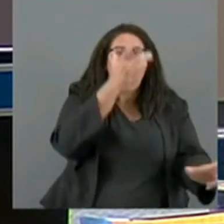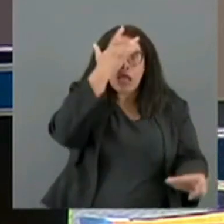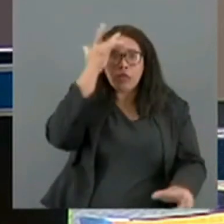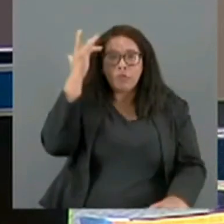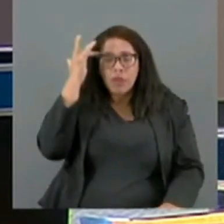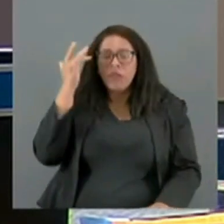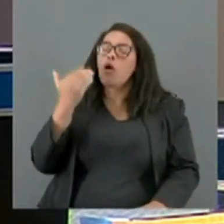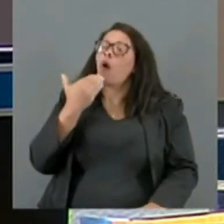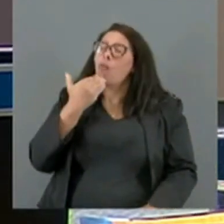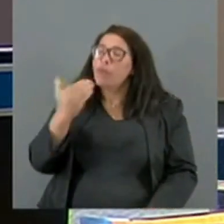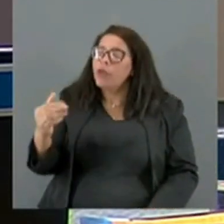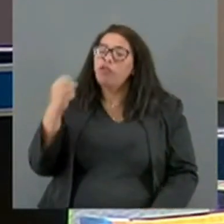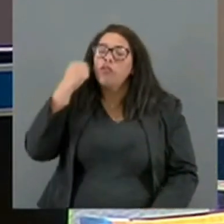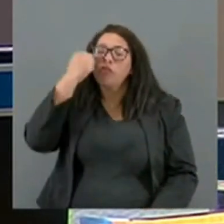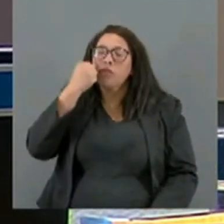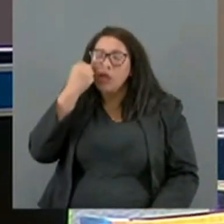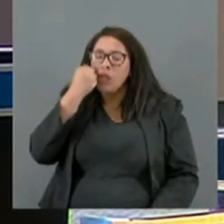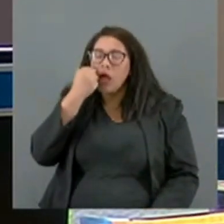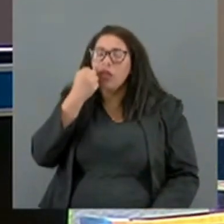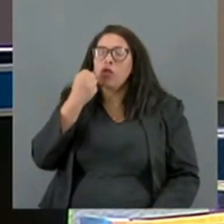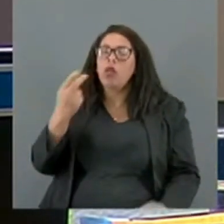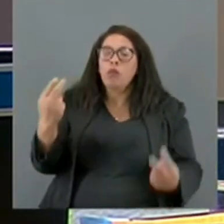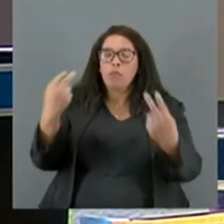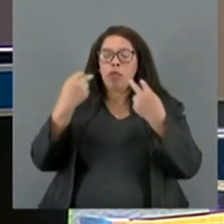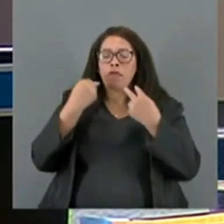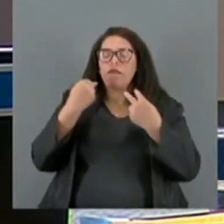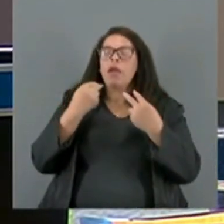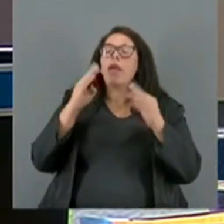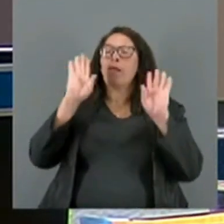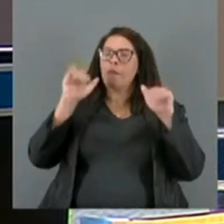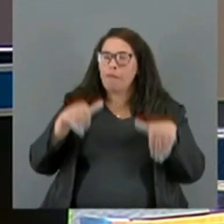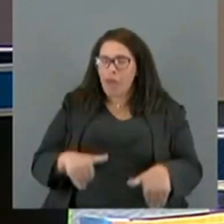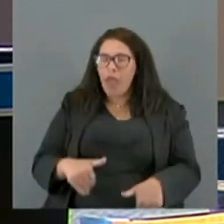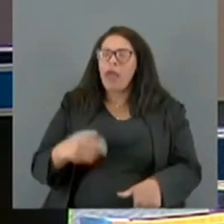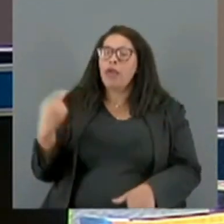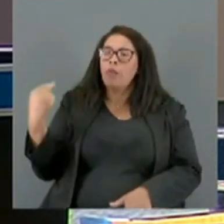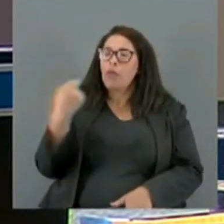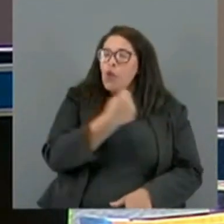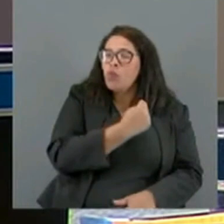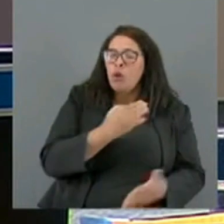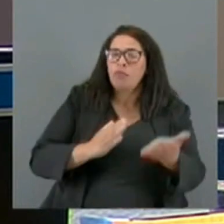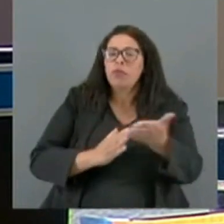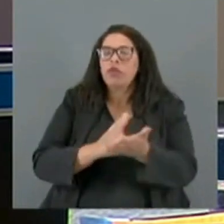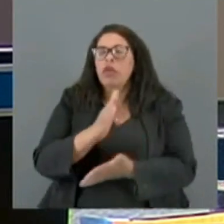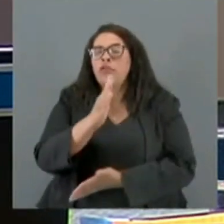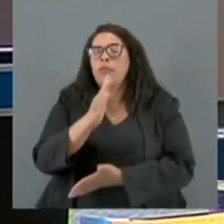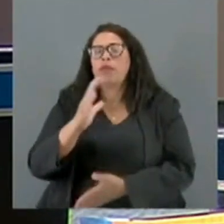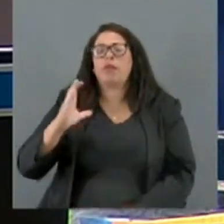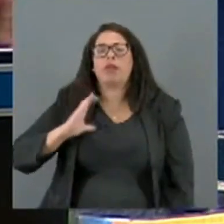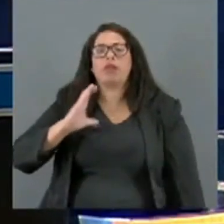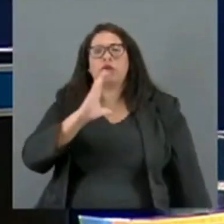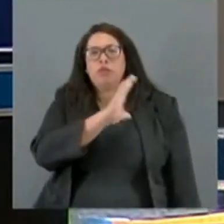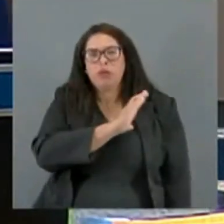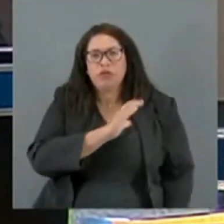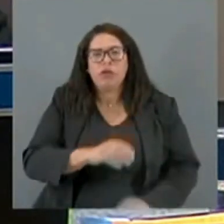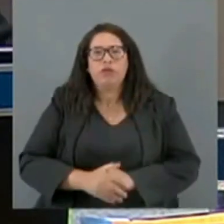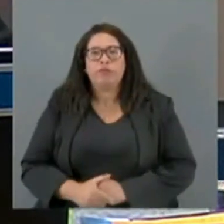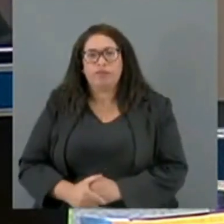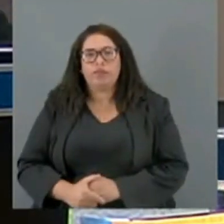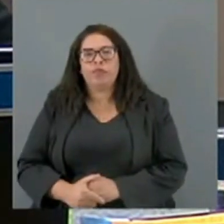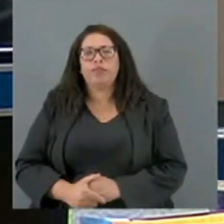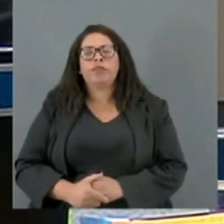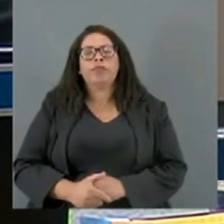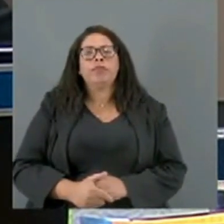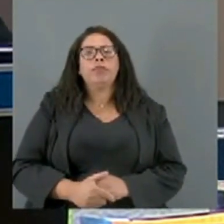por vossas excelências, assim se dignem a aprovar meu nome nesta egrégia comissão.